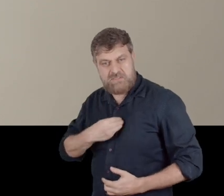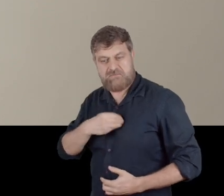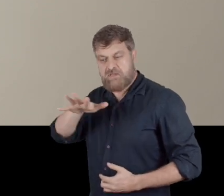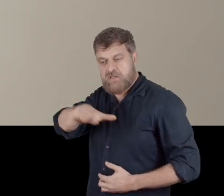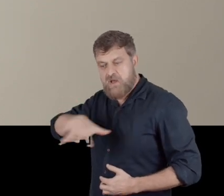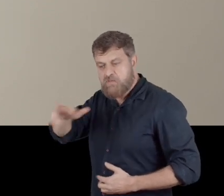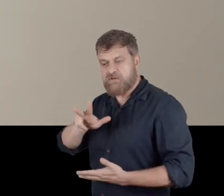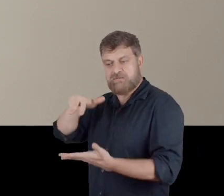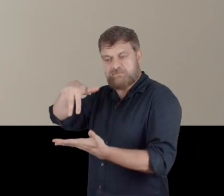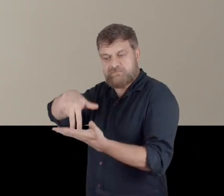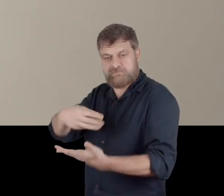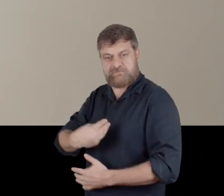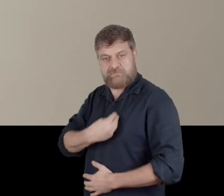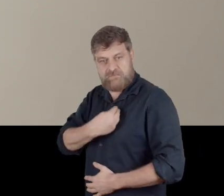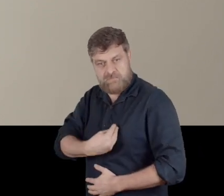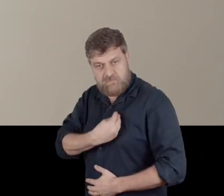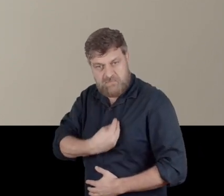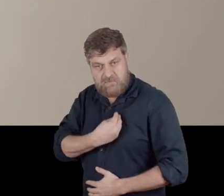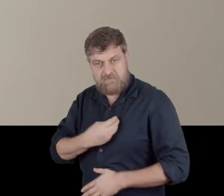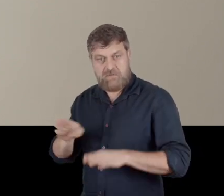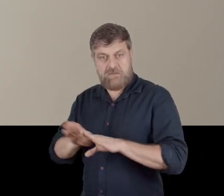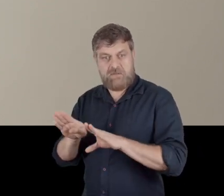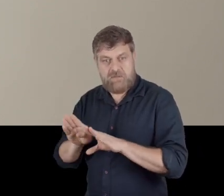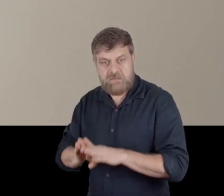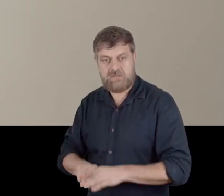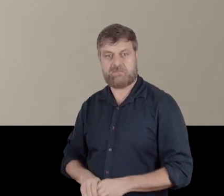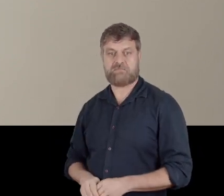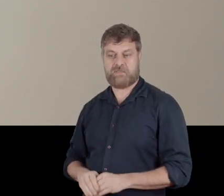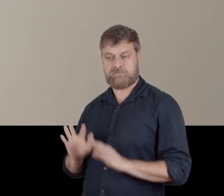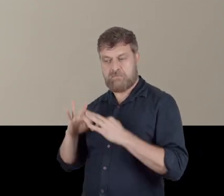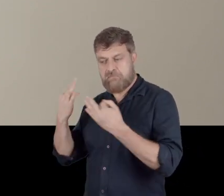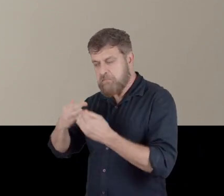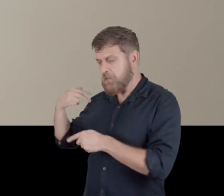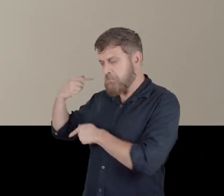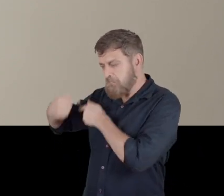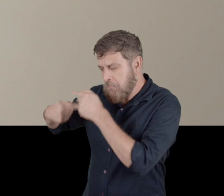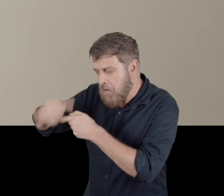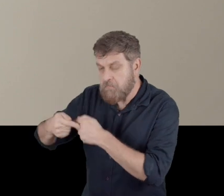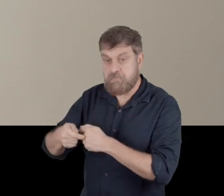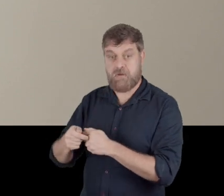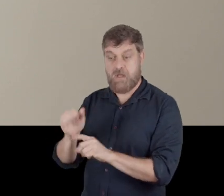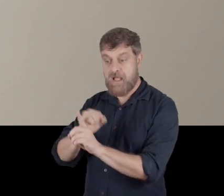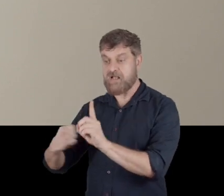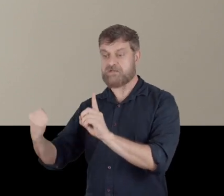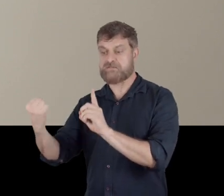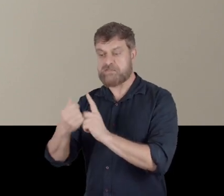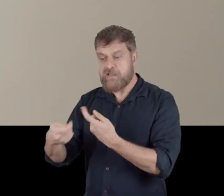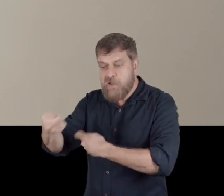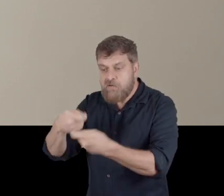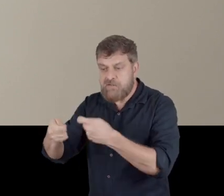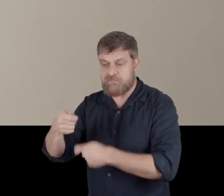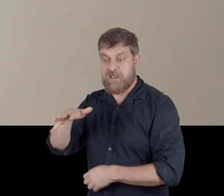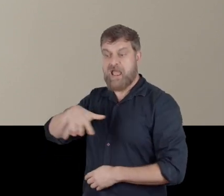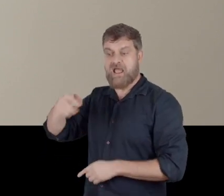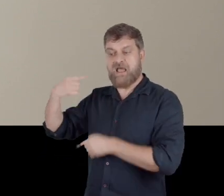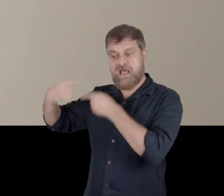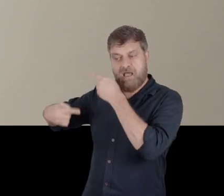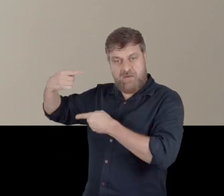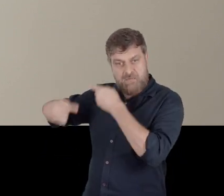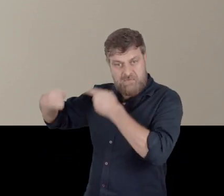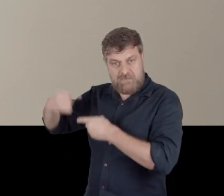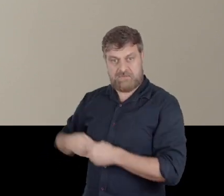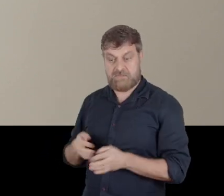história dele, pelo ambiente que ele vive, pela biografia, pelo contexto social, econômico,